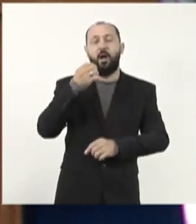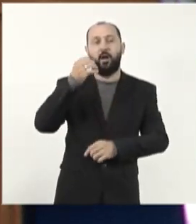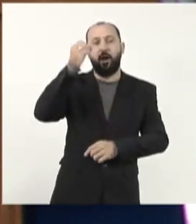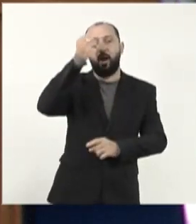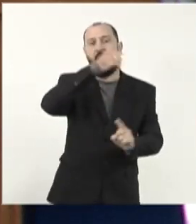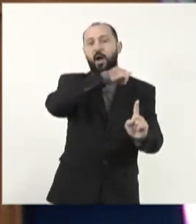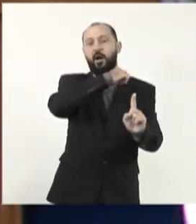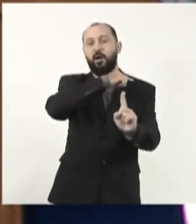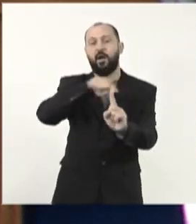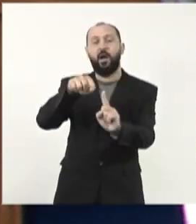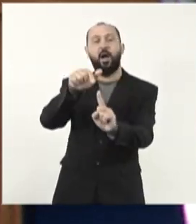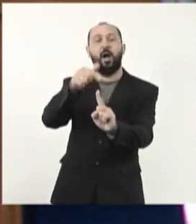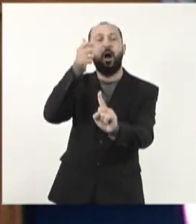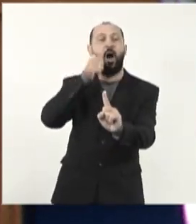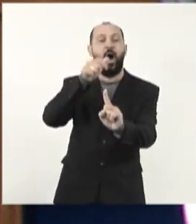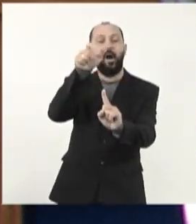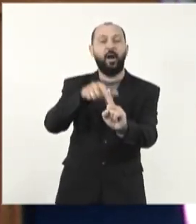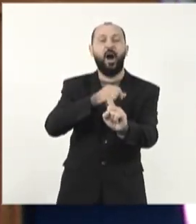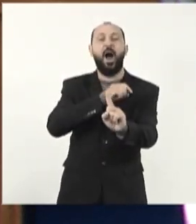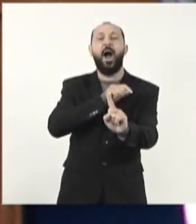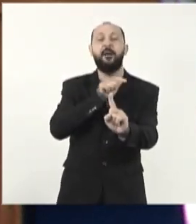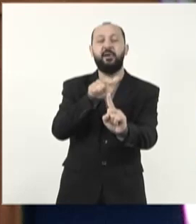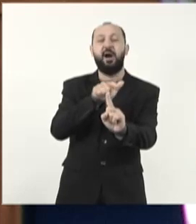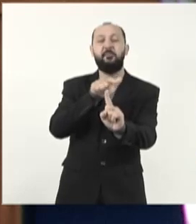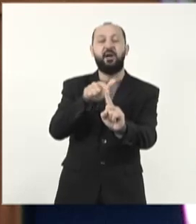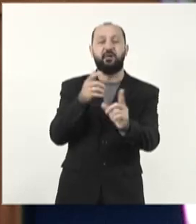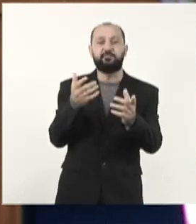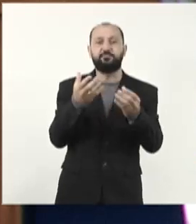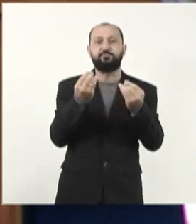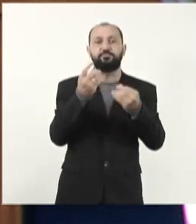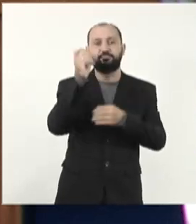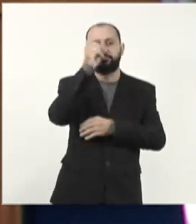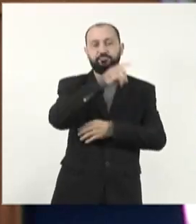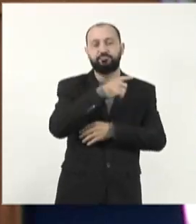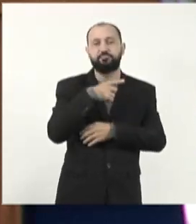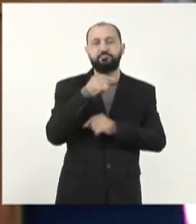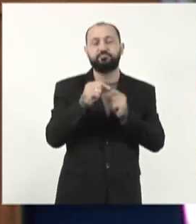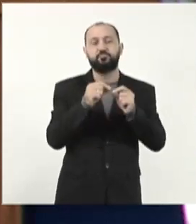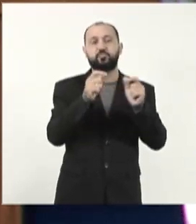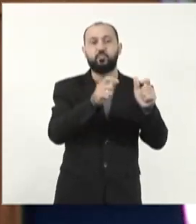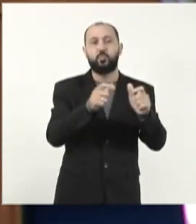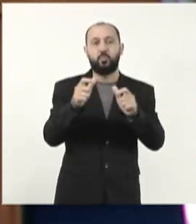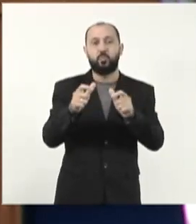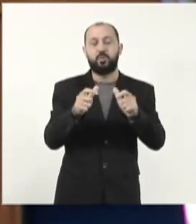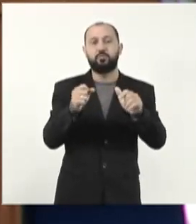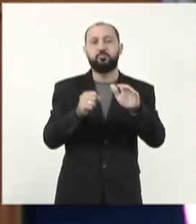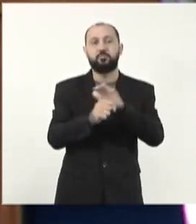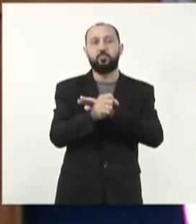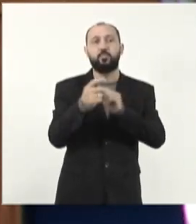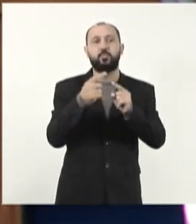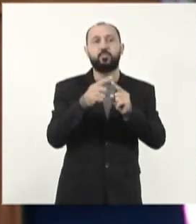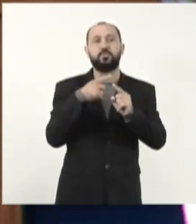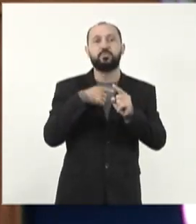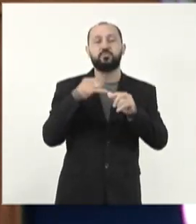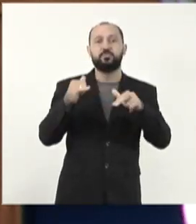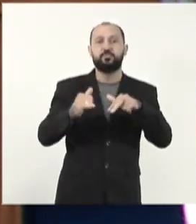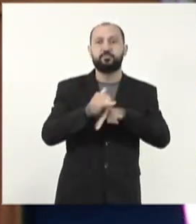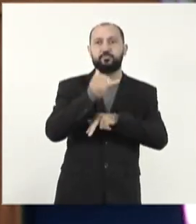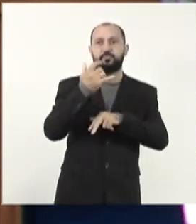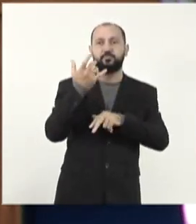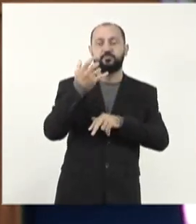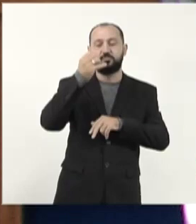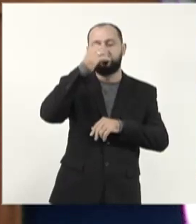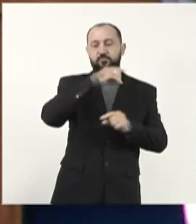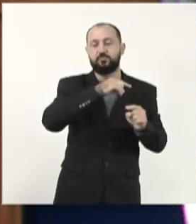Caravina. Nós, mulheres no Brasil, ainda passamos por grandes dificuldades de ocupar os espaços porque somos vítimas de misoginia a